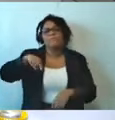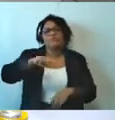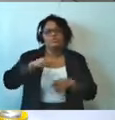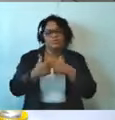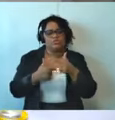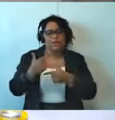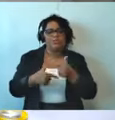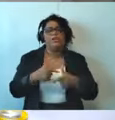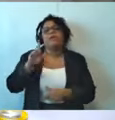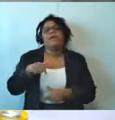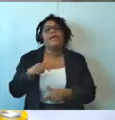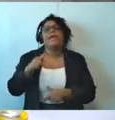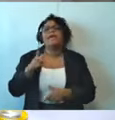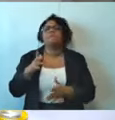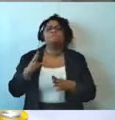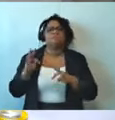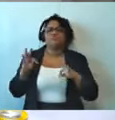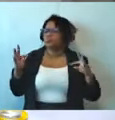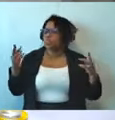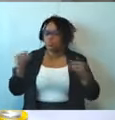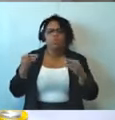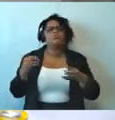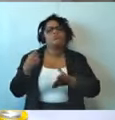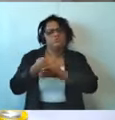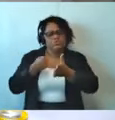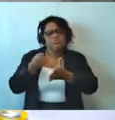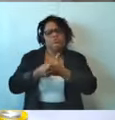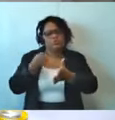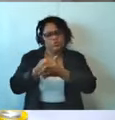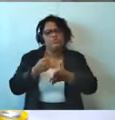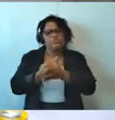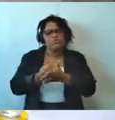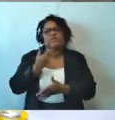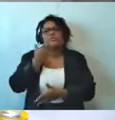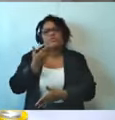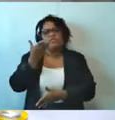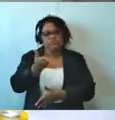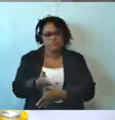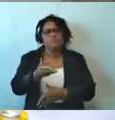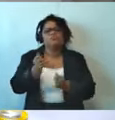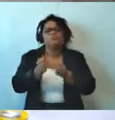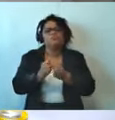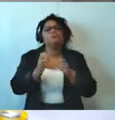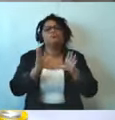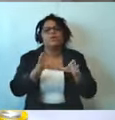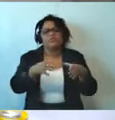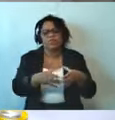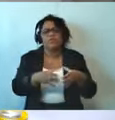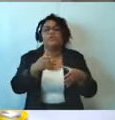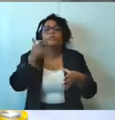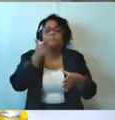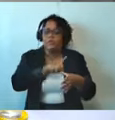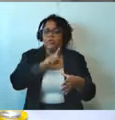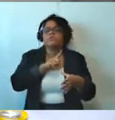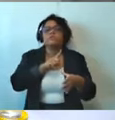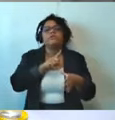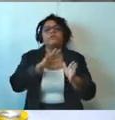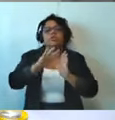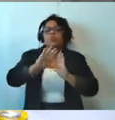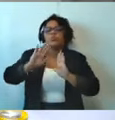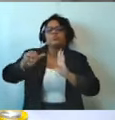esses vereadores que estão aqui, vocês podem ter certeza que estão lutando a favor dessa causa, junto com a categoria, para que a gente possa buscar de maneira